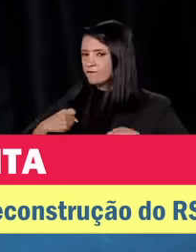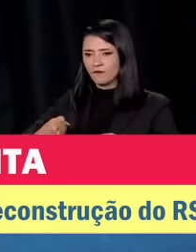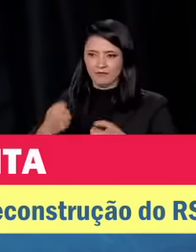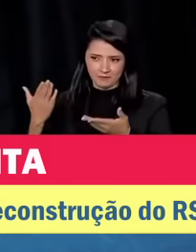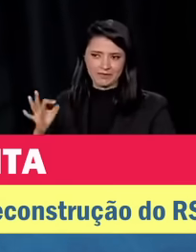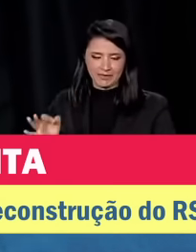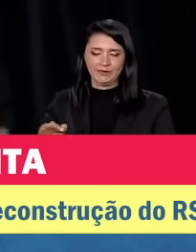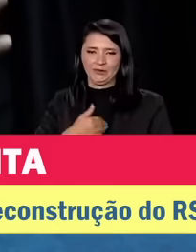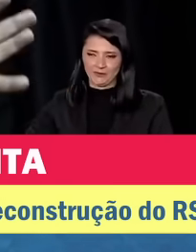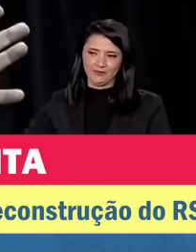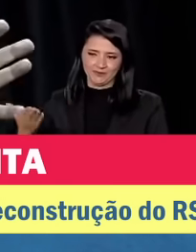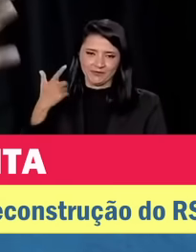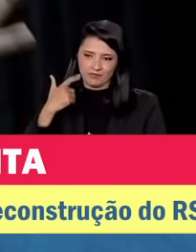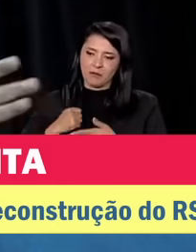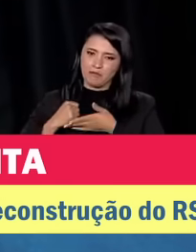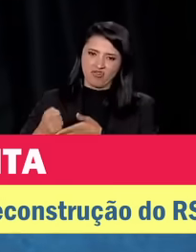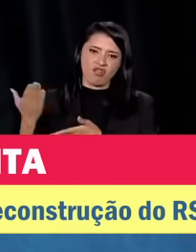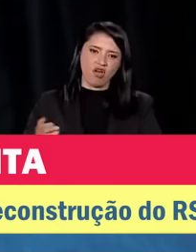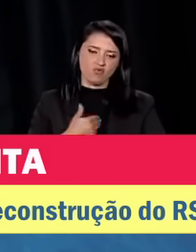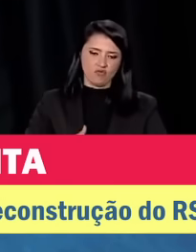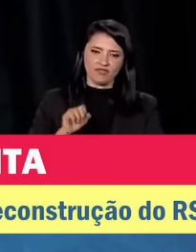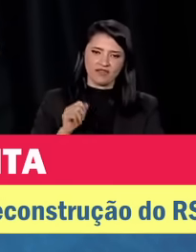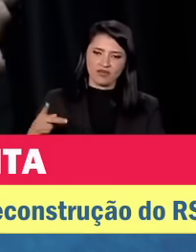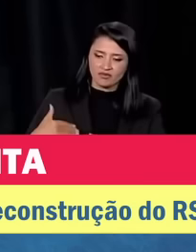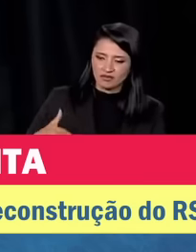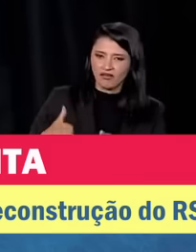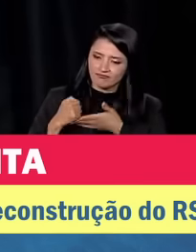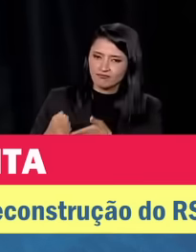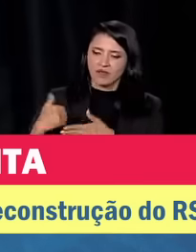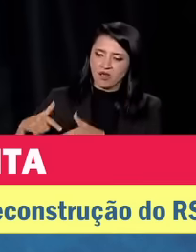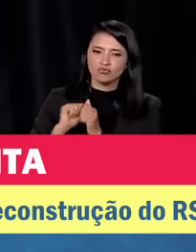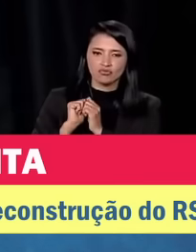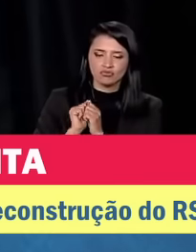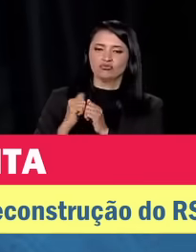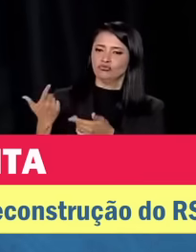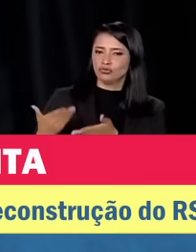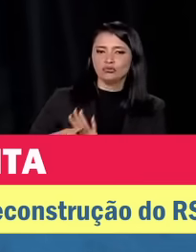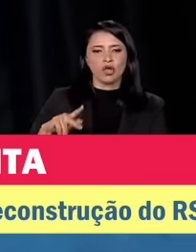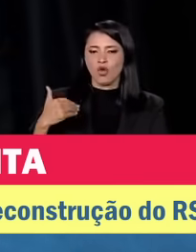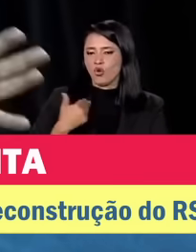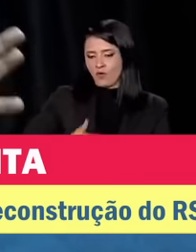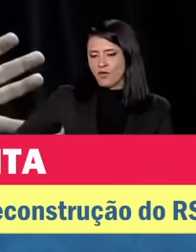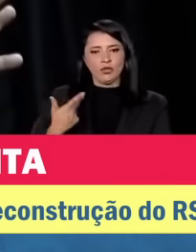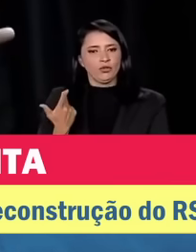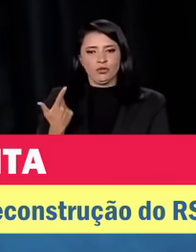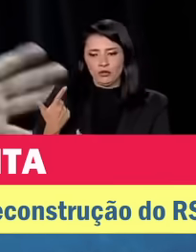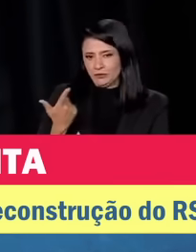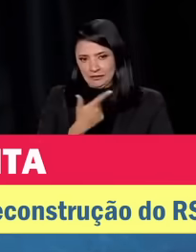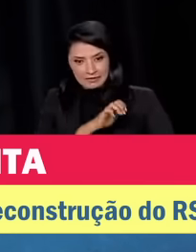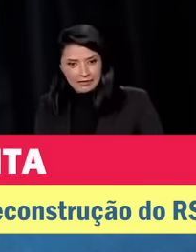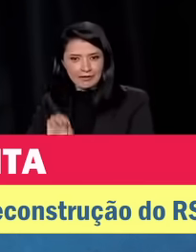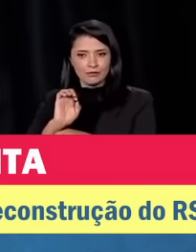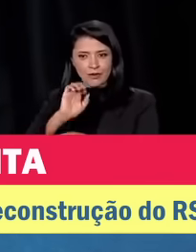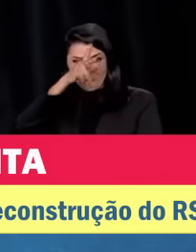governador, de colaborar com o governo do Estado, com seus secretários, com as iniciativas do governo do Estado, com as prefeituras de